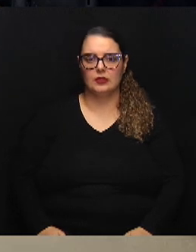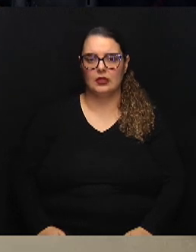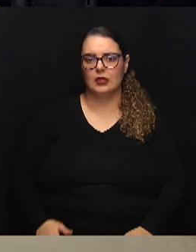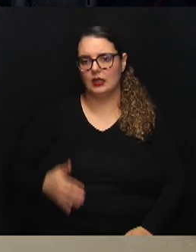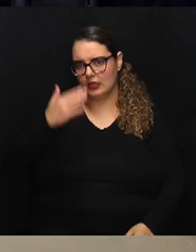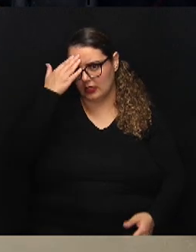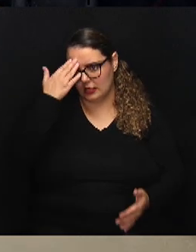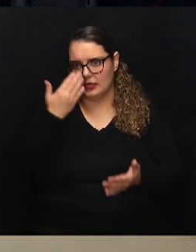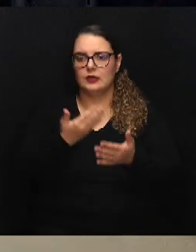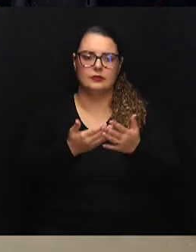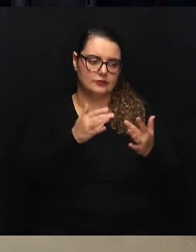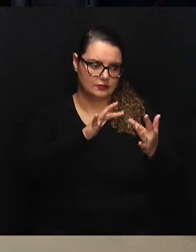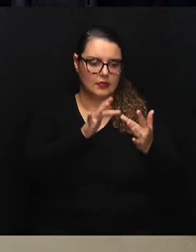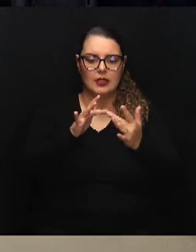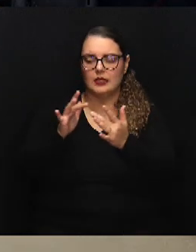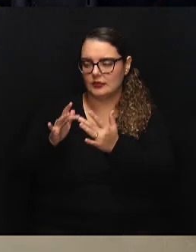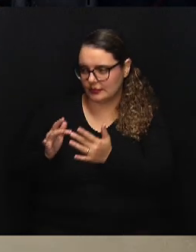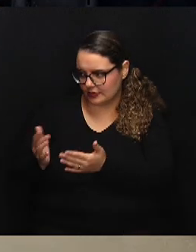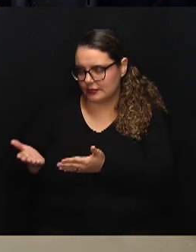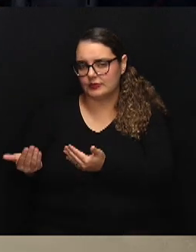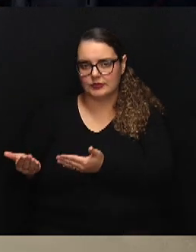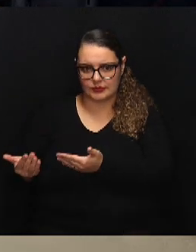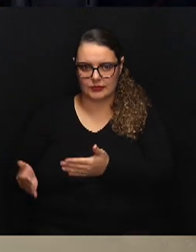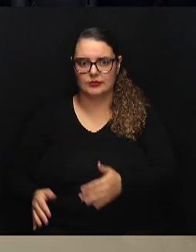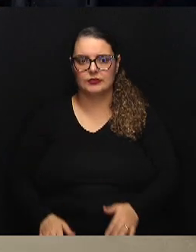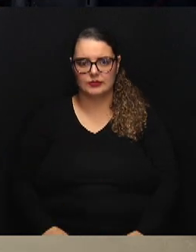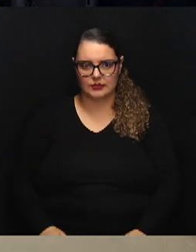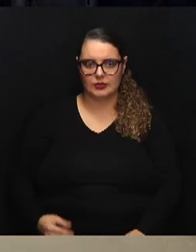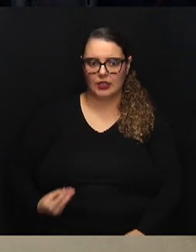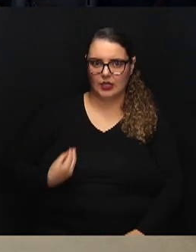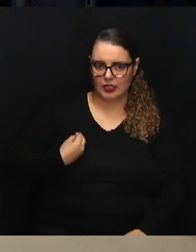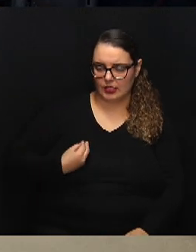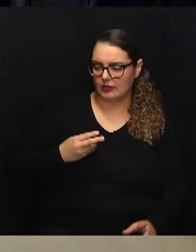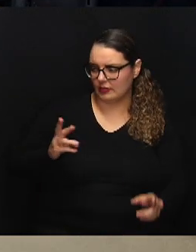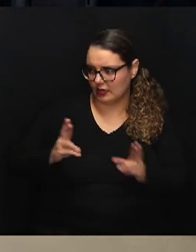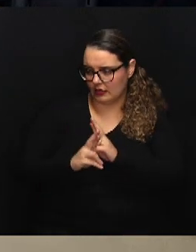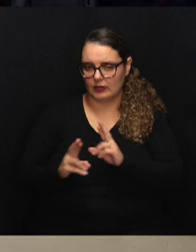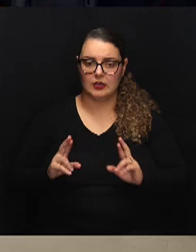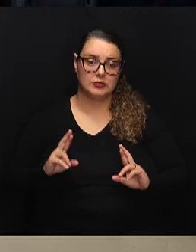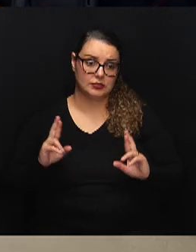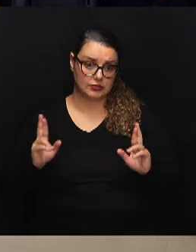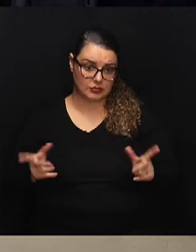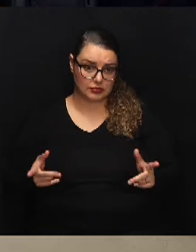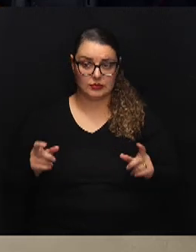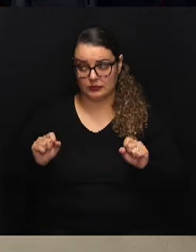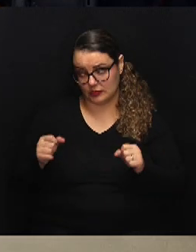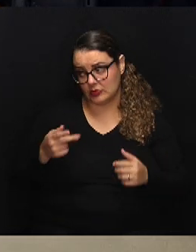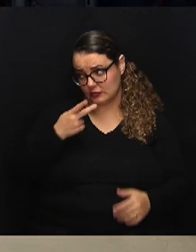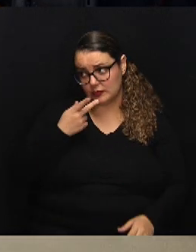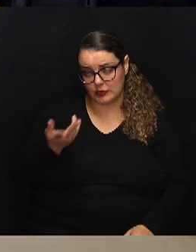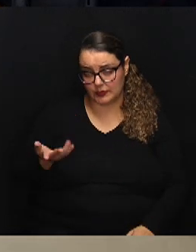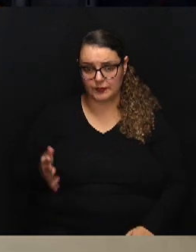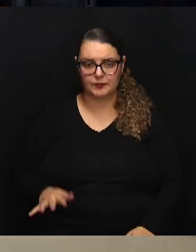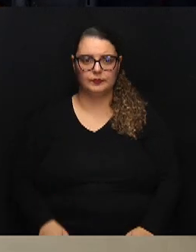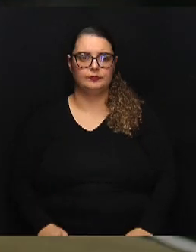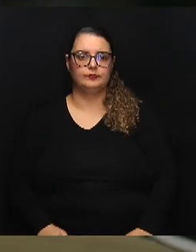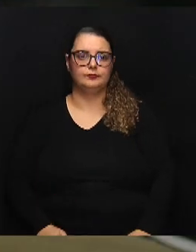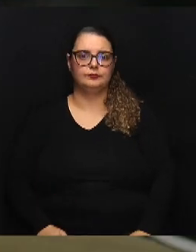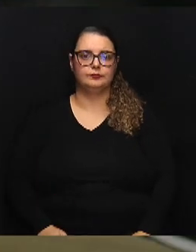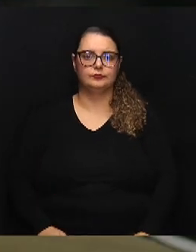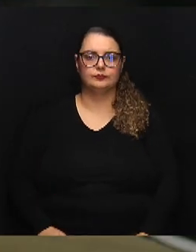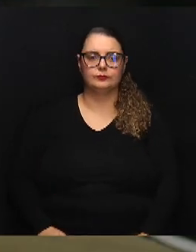aí com essa juventude que vive esse relacionamento diferenciado, podemos dizer assim, né?